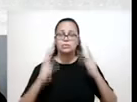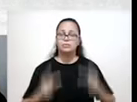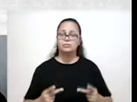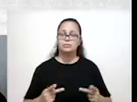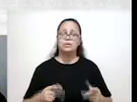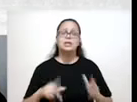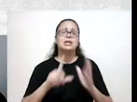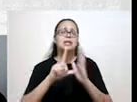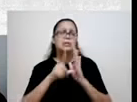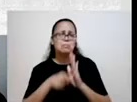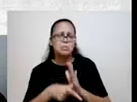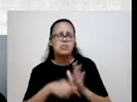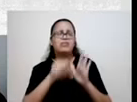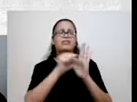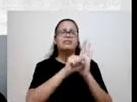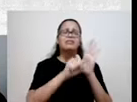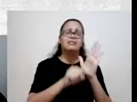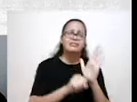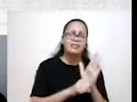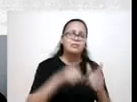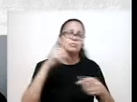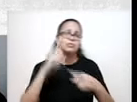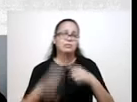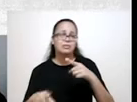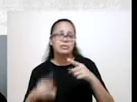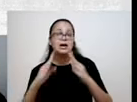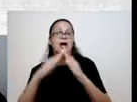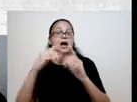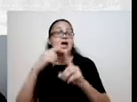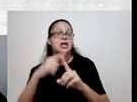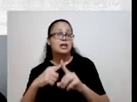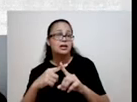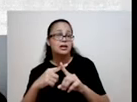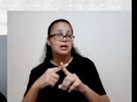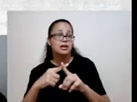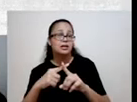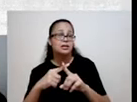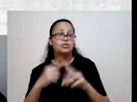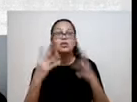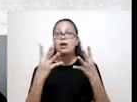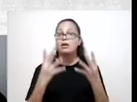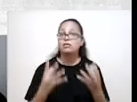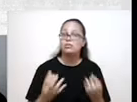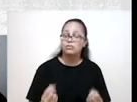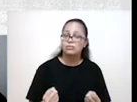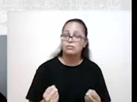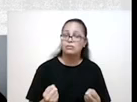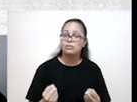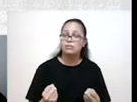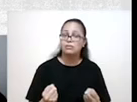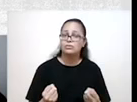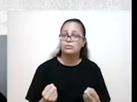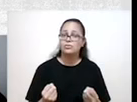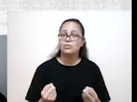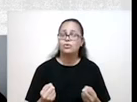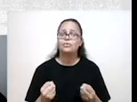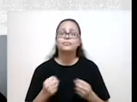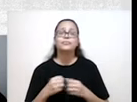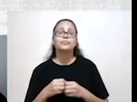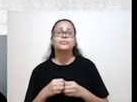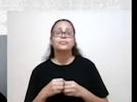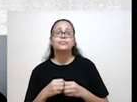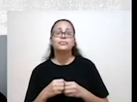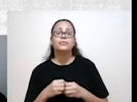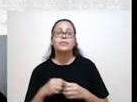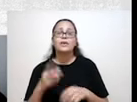séculos de proibição, a Igreja permitiu, em 1492, a dissecação de cadáveres. Essa prática foi muito